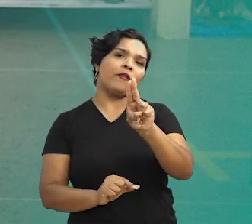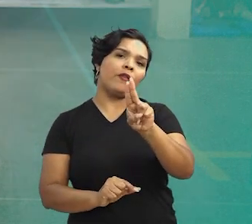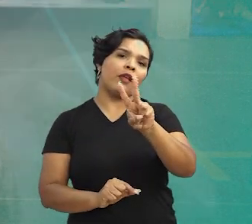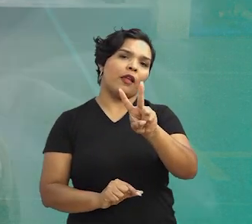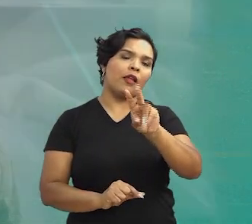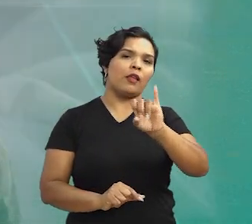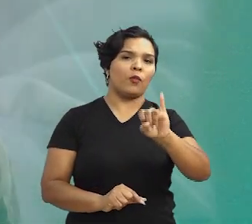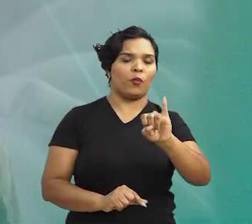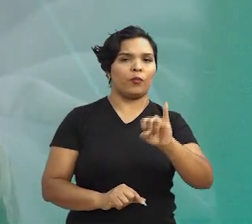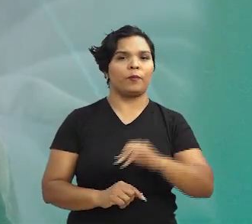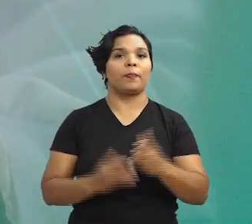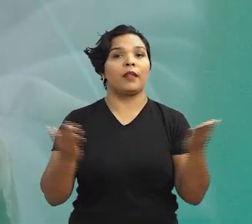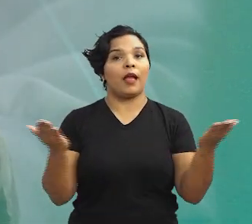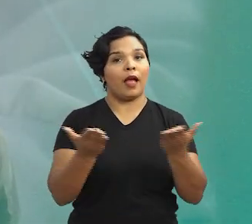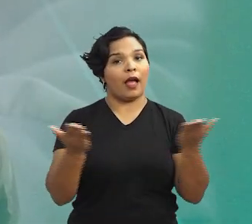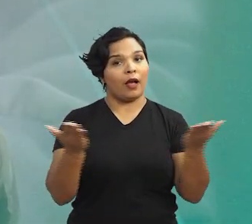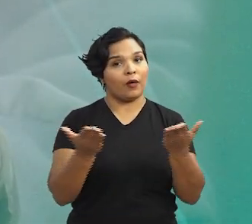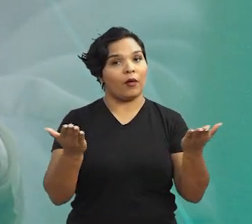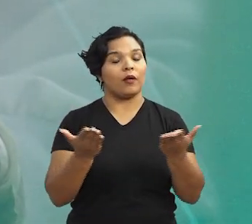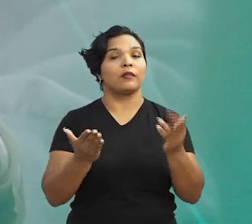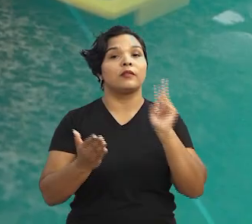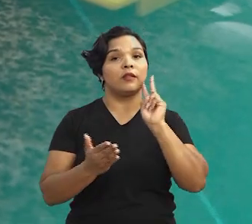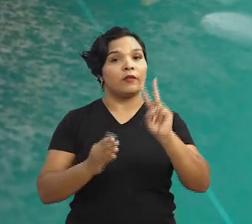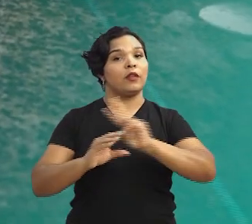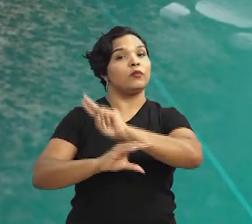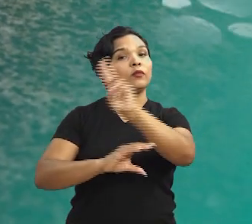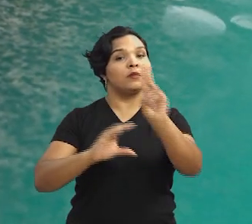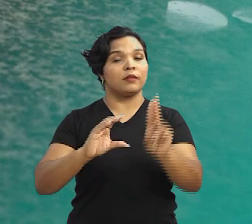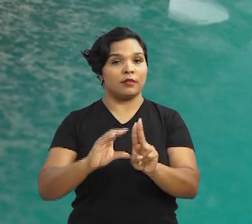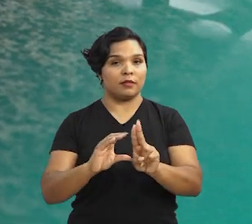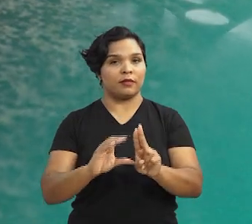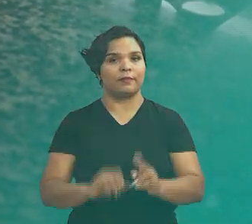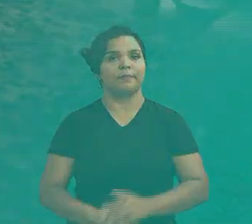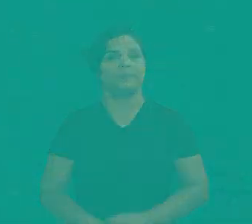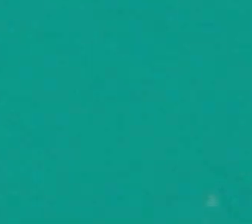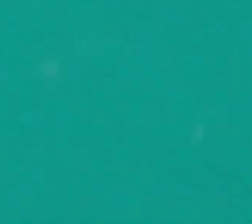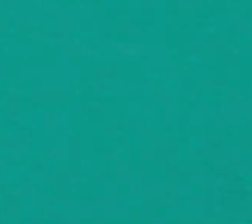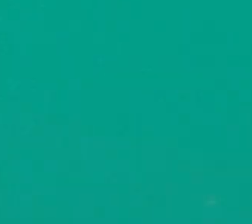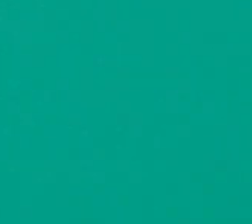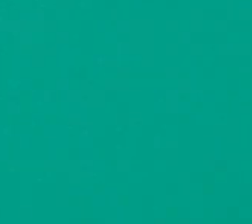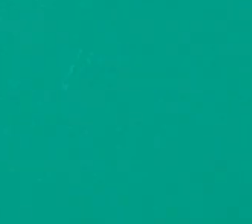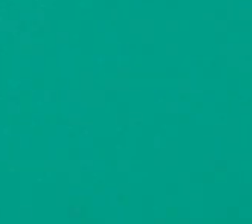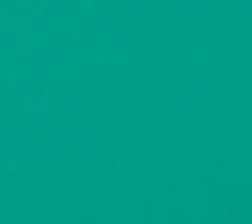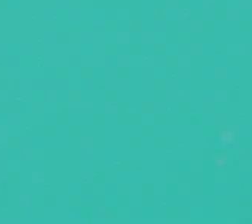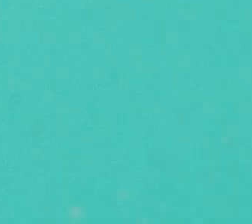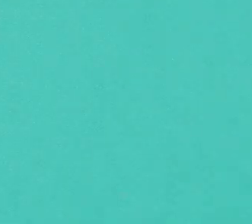HIV-1. Tudo isso você confere a partir de agora no Universiência.